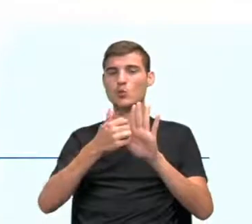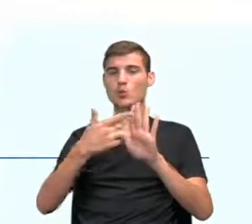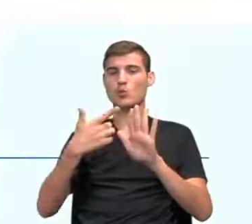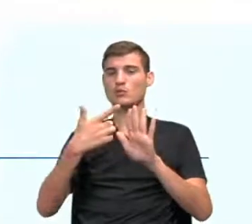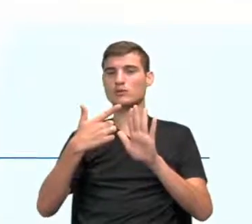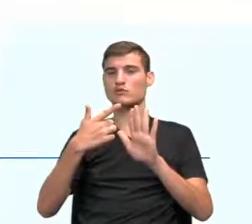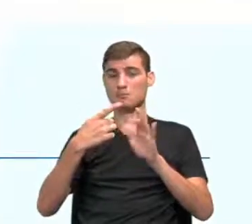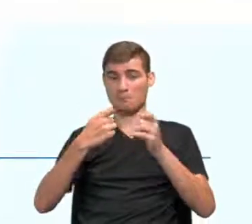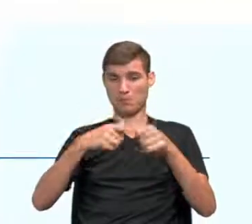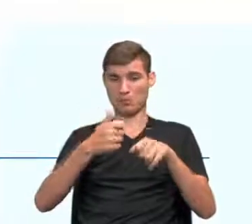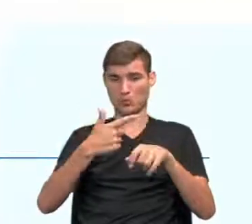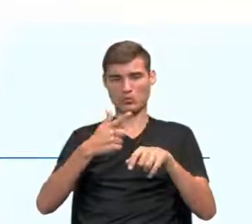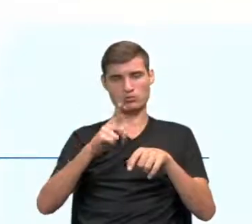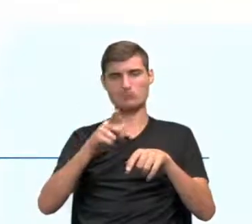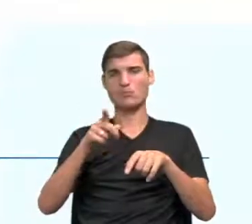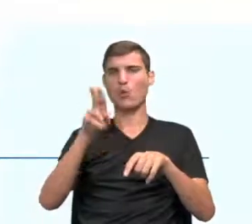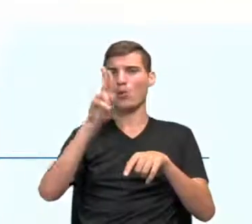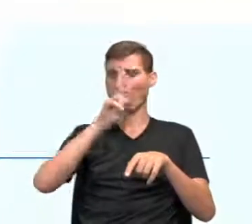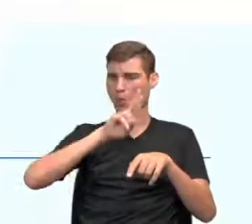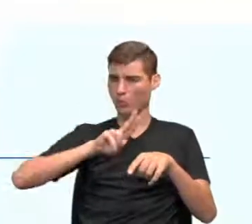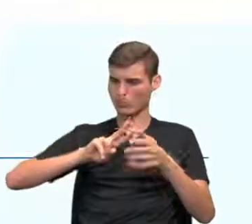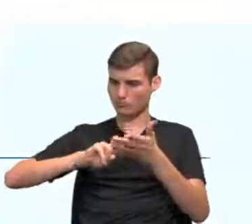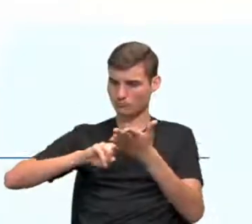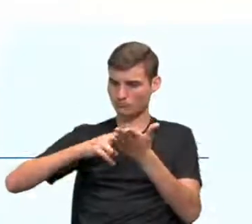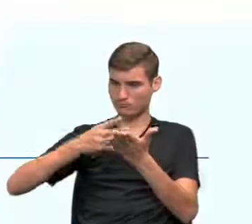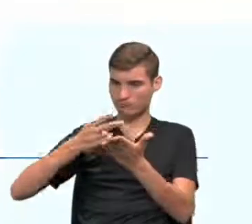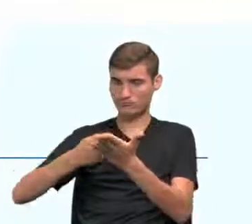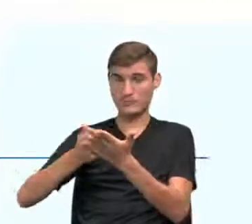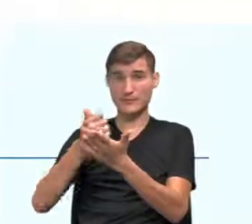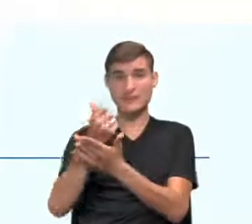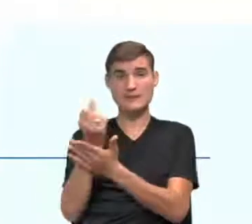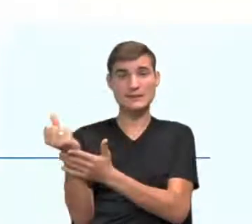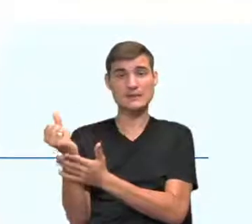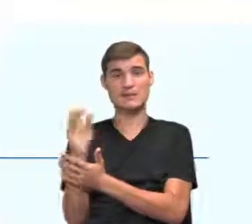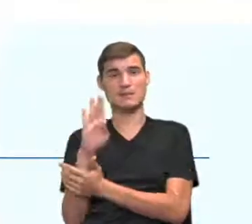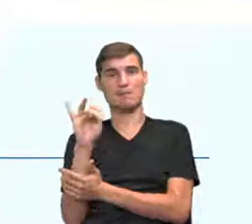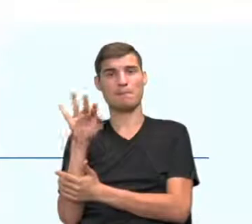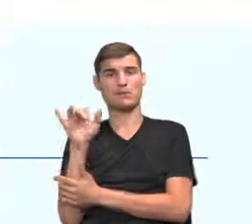vai utilizar um conversor analógico digital de 16 bits, por exemplo.